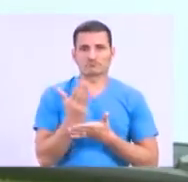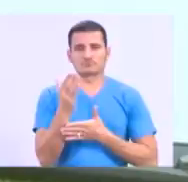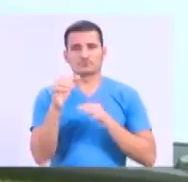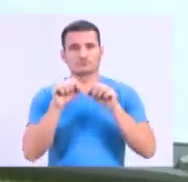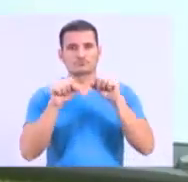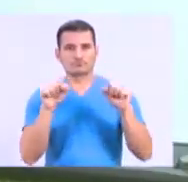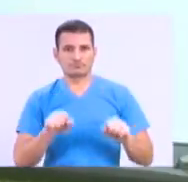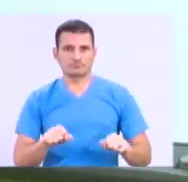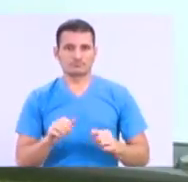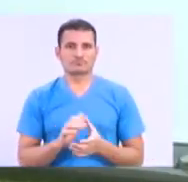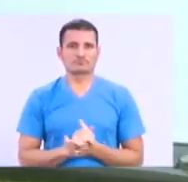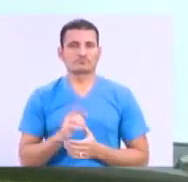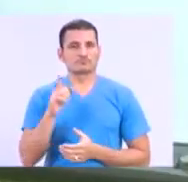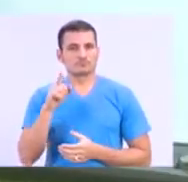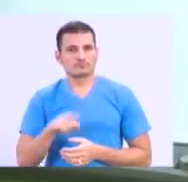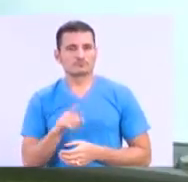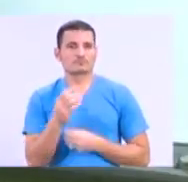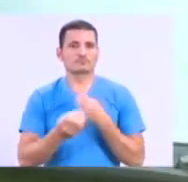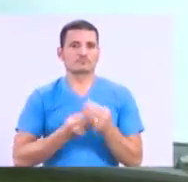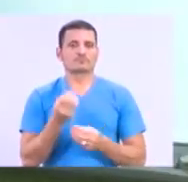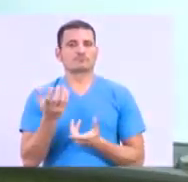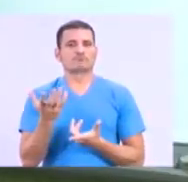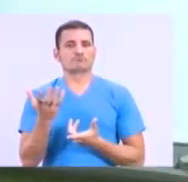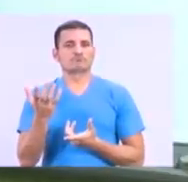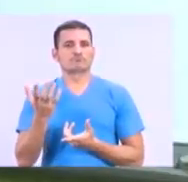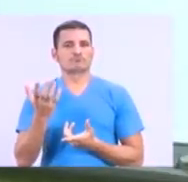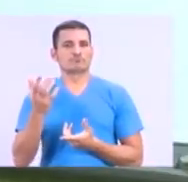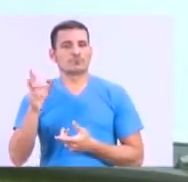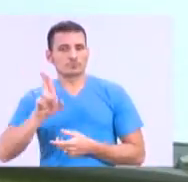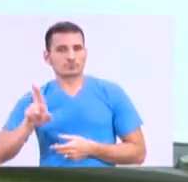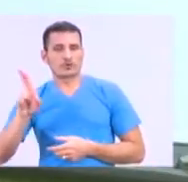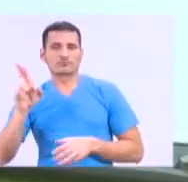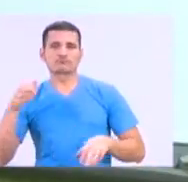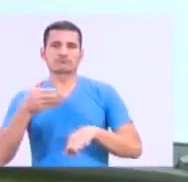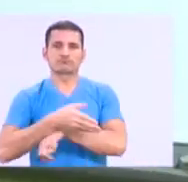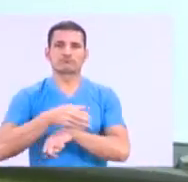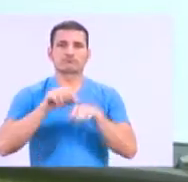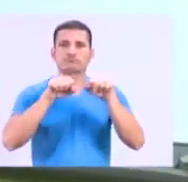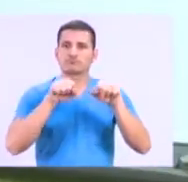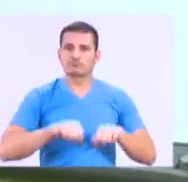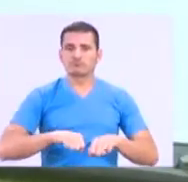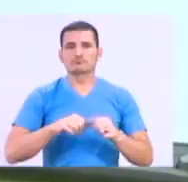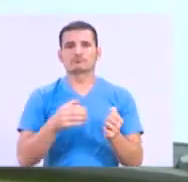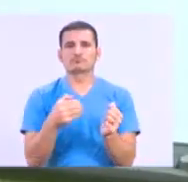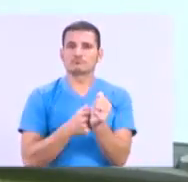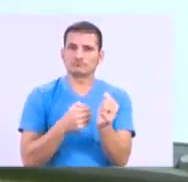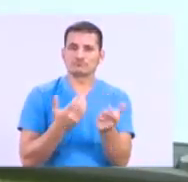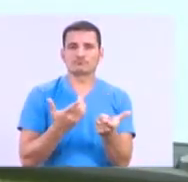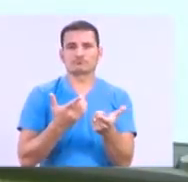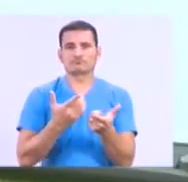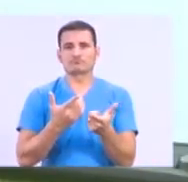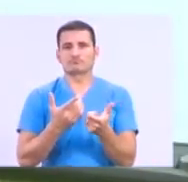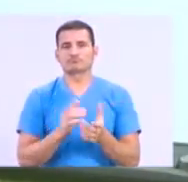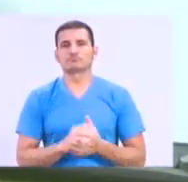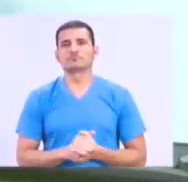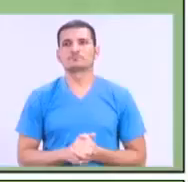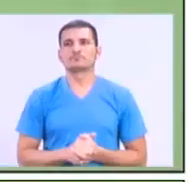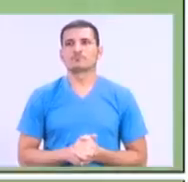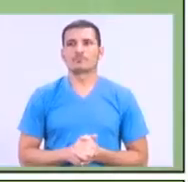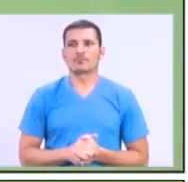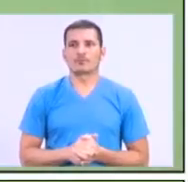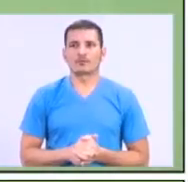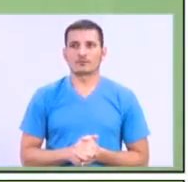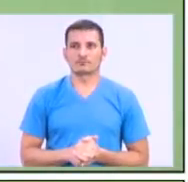né? É a forma como ele se autentica, a forma como ele entra no sistema e demais fatores que vamos utilizar.